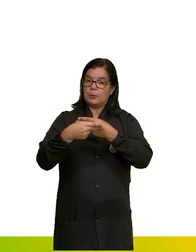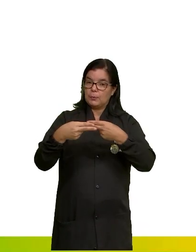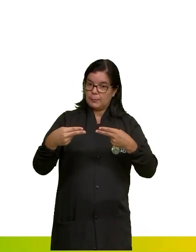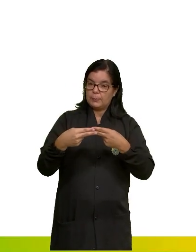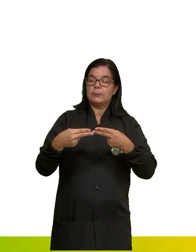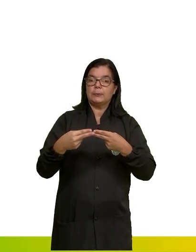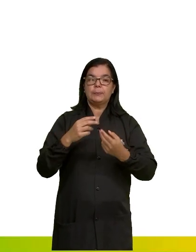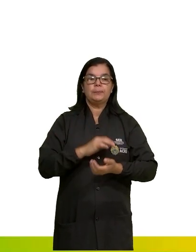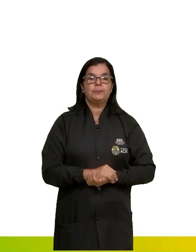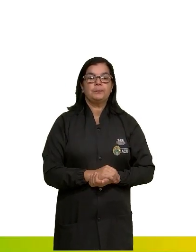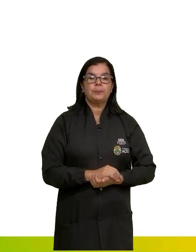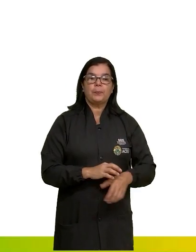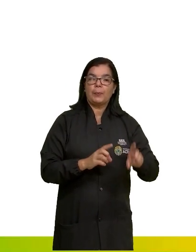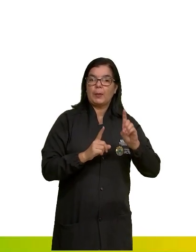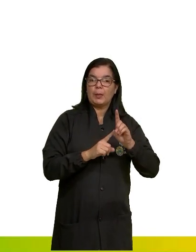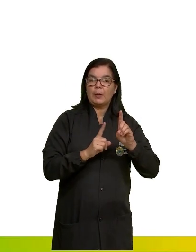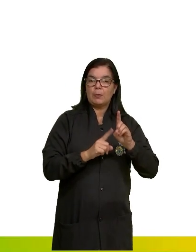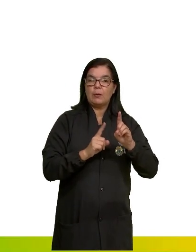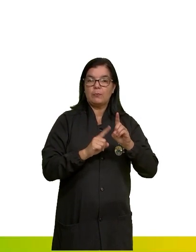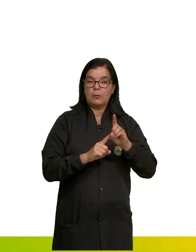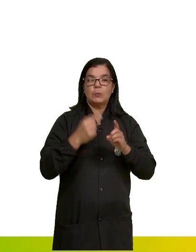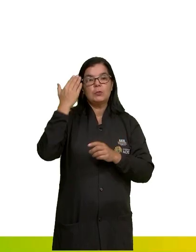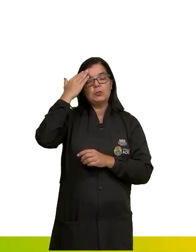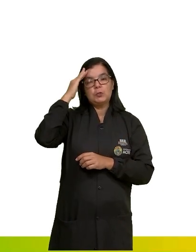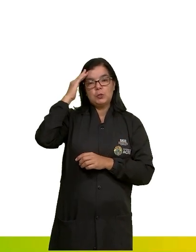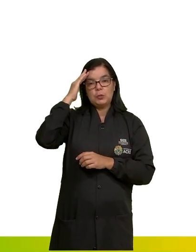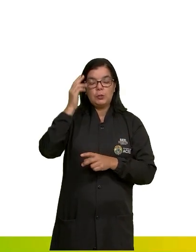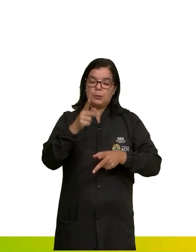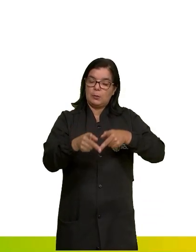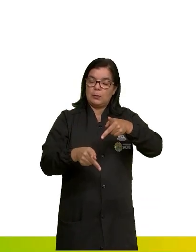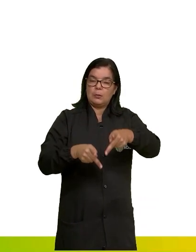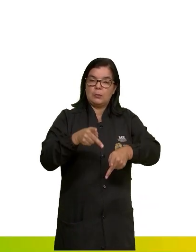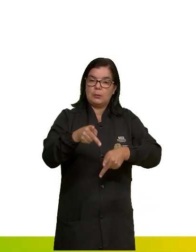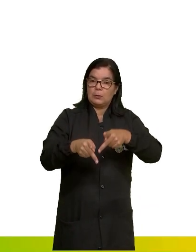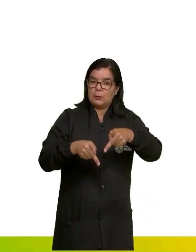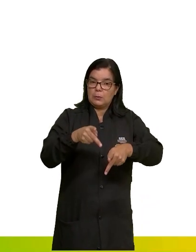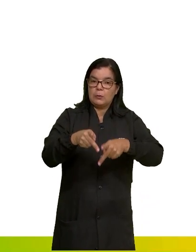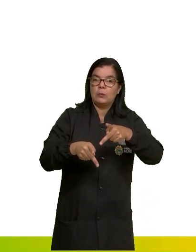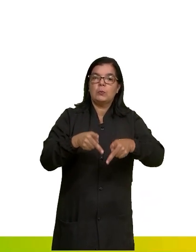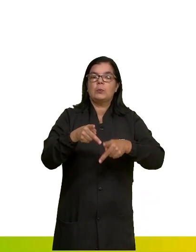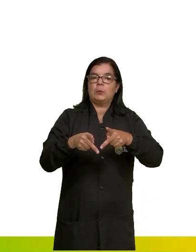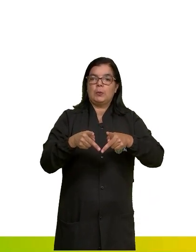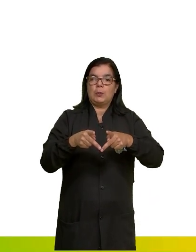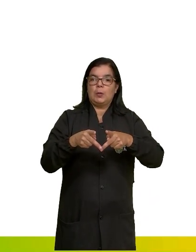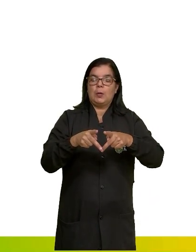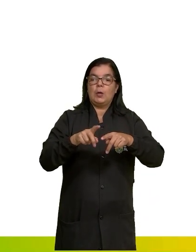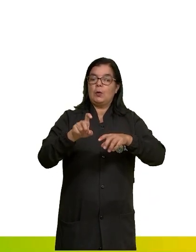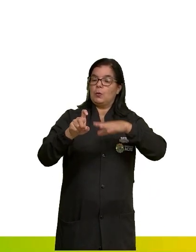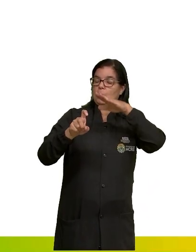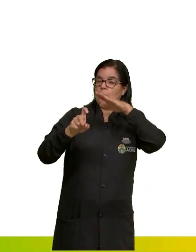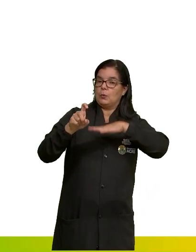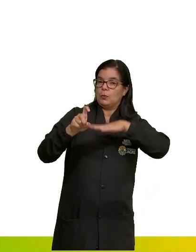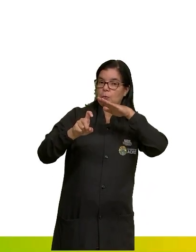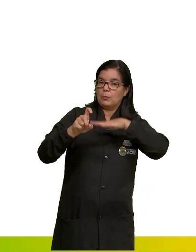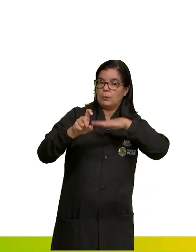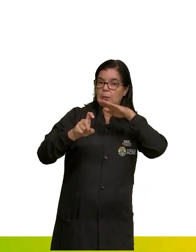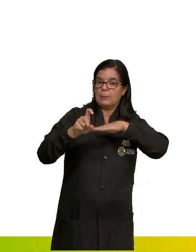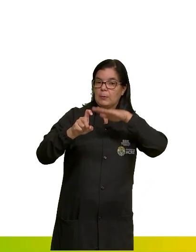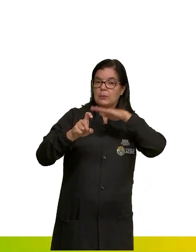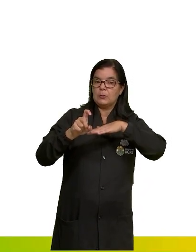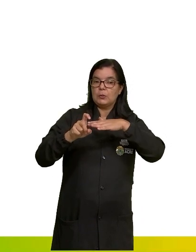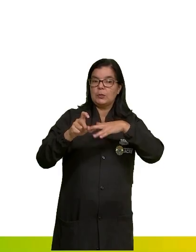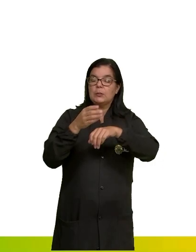outra discussão. Letra D, ser uma forma de entretenimento popular, enquanto